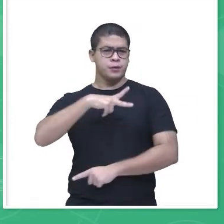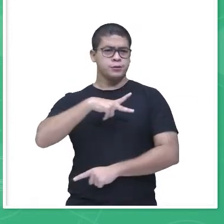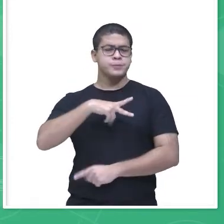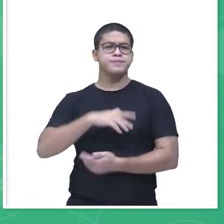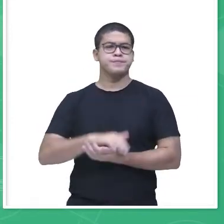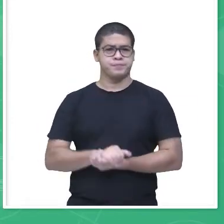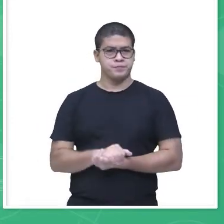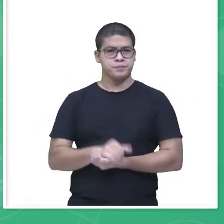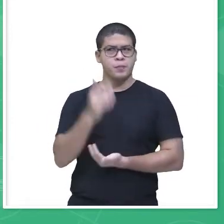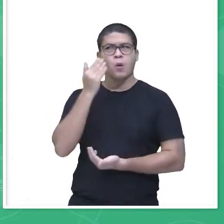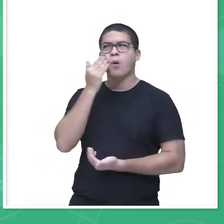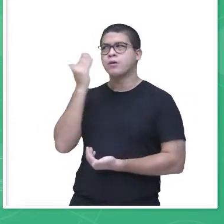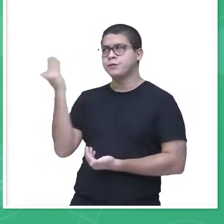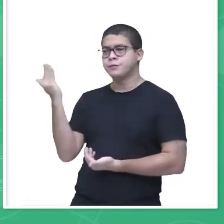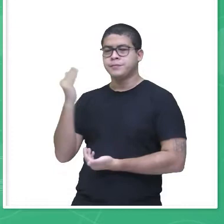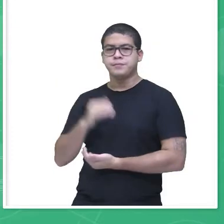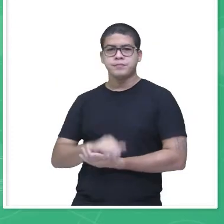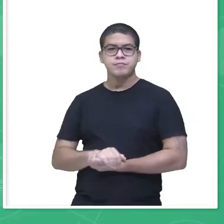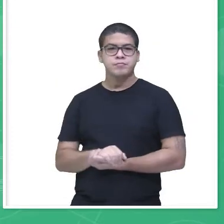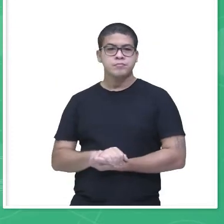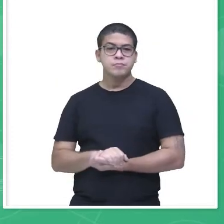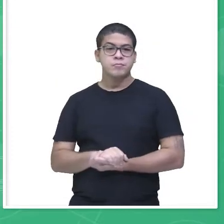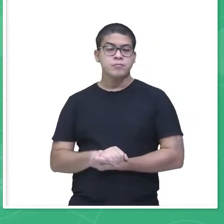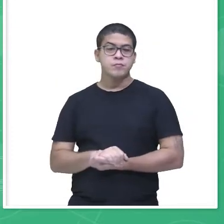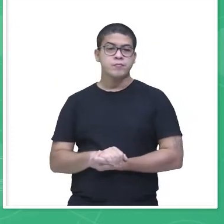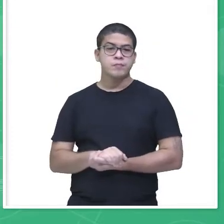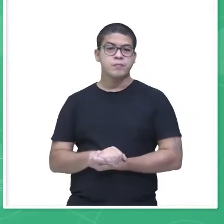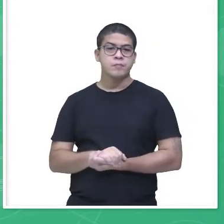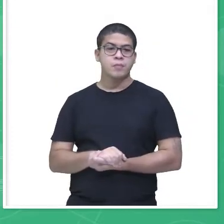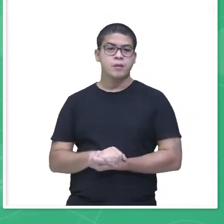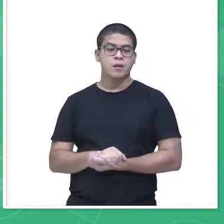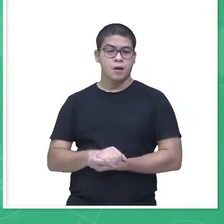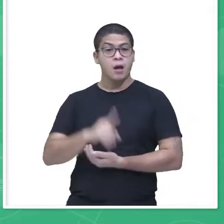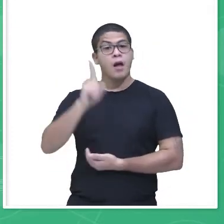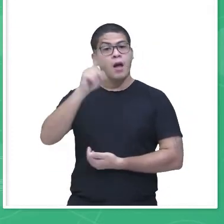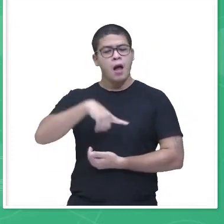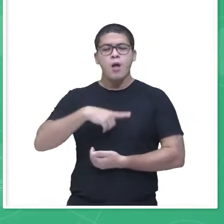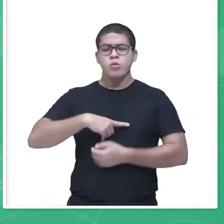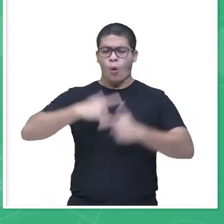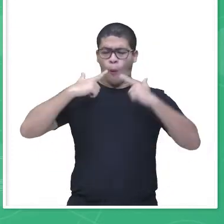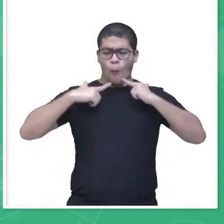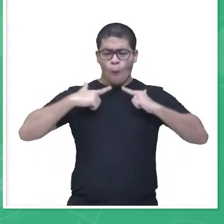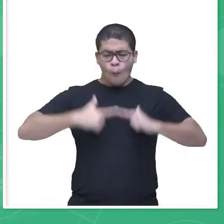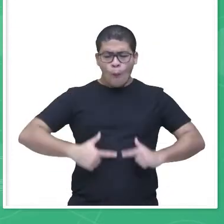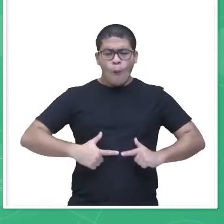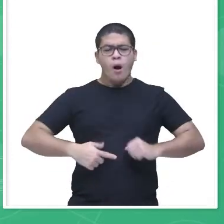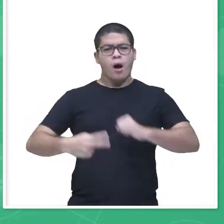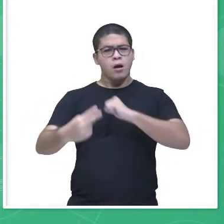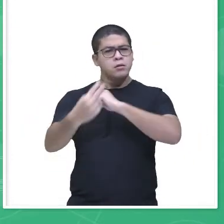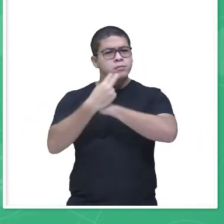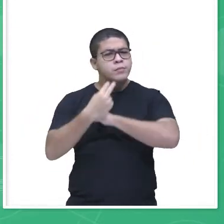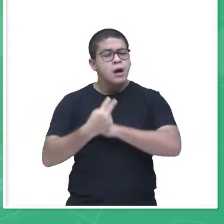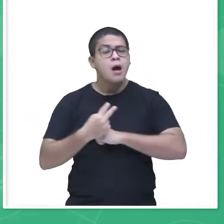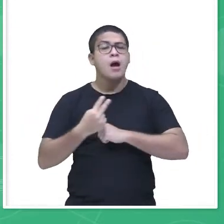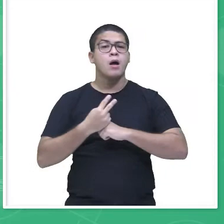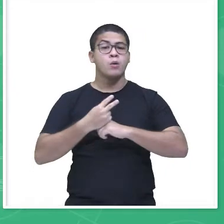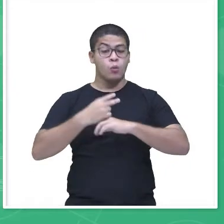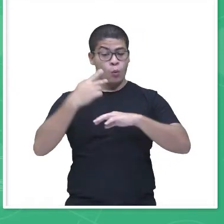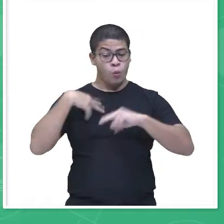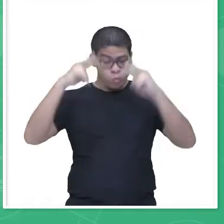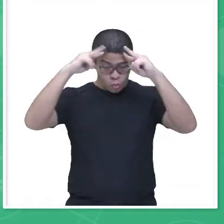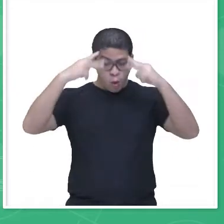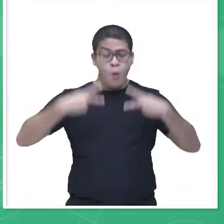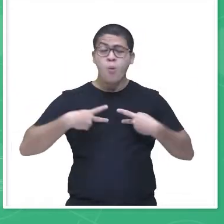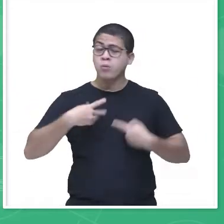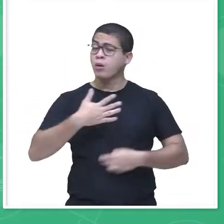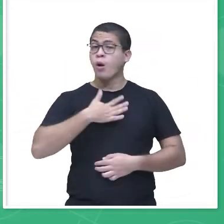higiene pessoal diz respeito à limpeza, aos cuidados que nós temos com o nosso